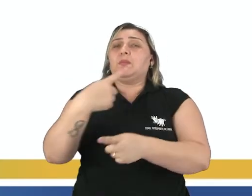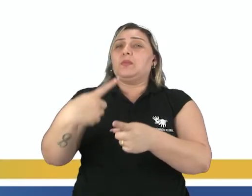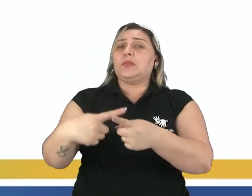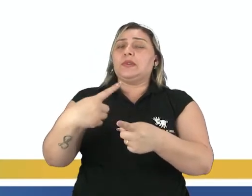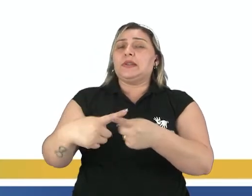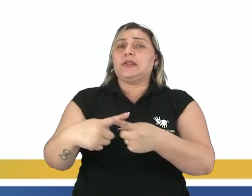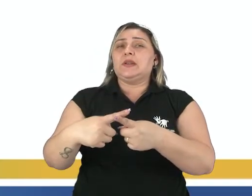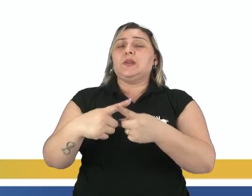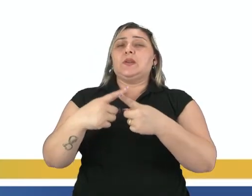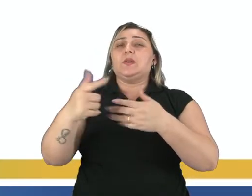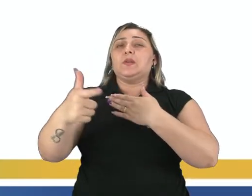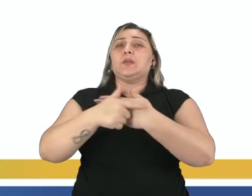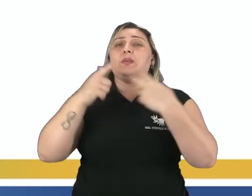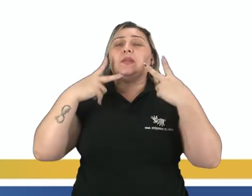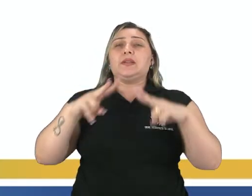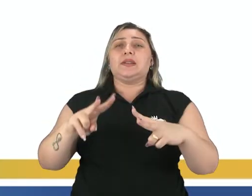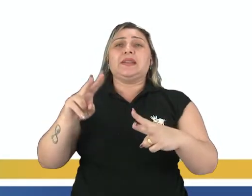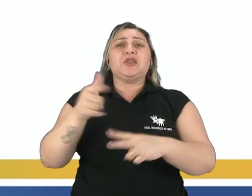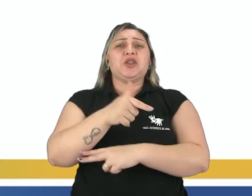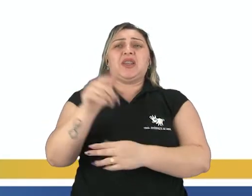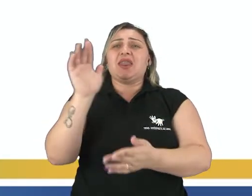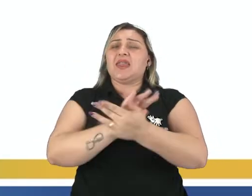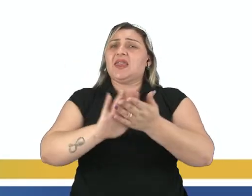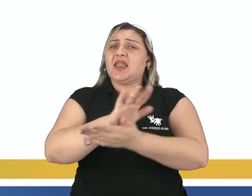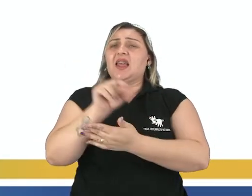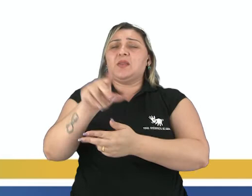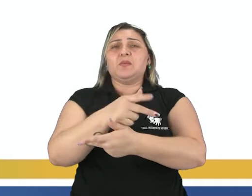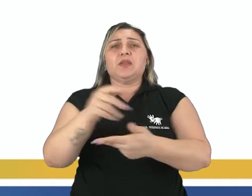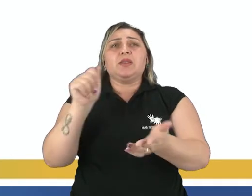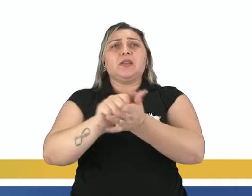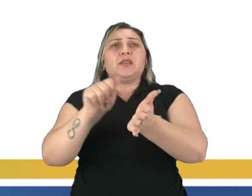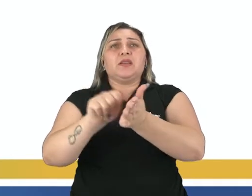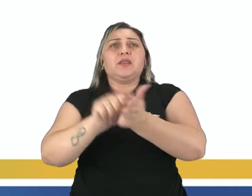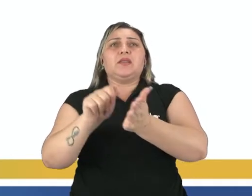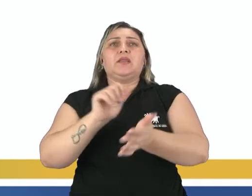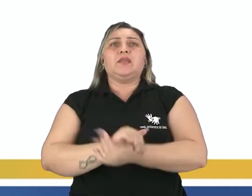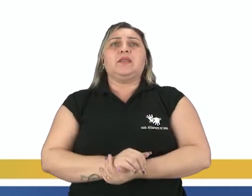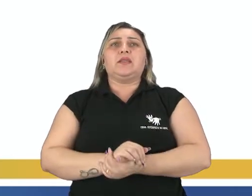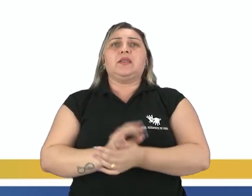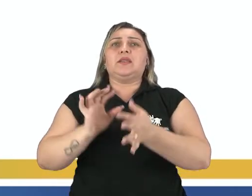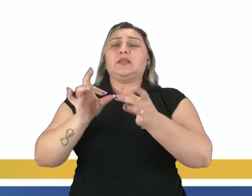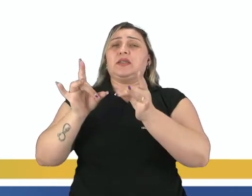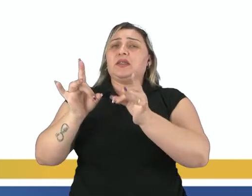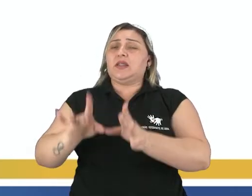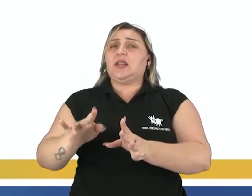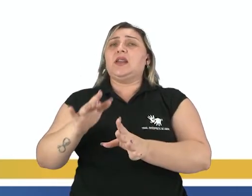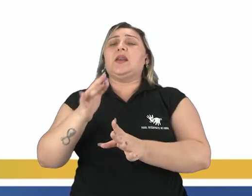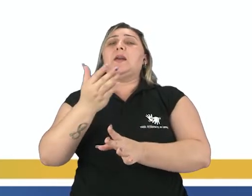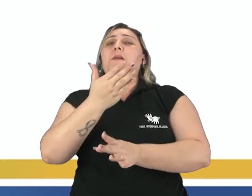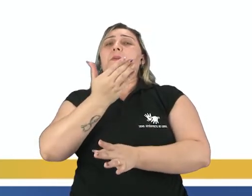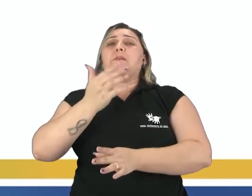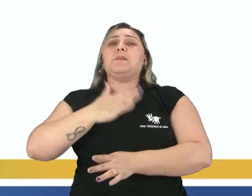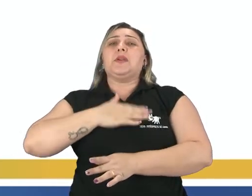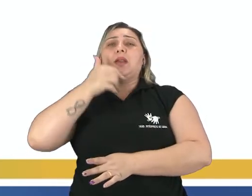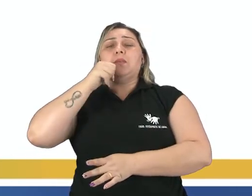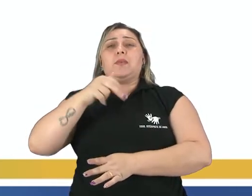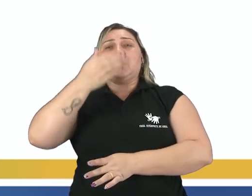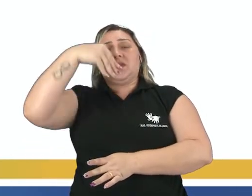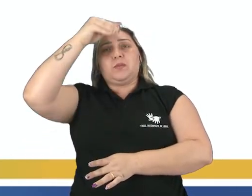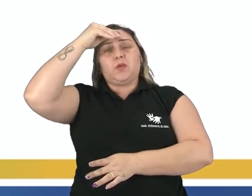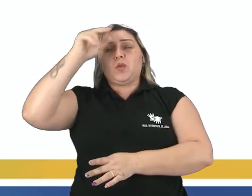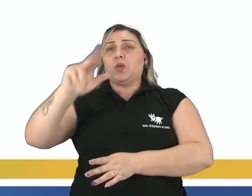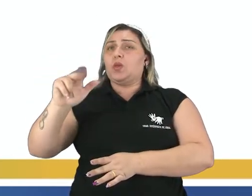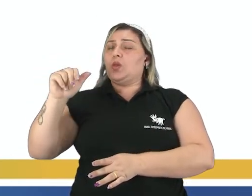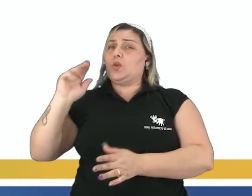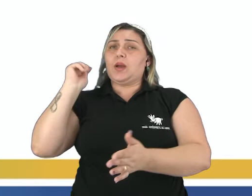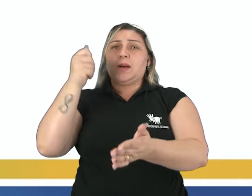pois deixou um testamento sem nenhuma pontuação. Escreveu assim: deixo meus bens à minha irmã, não a meu sobrinho, jamais